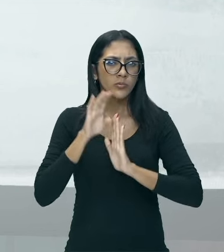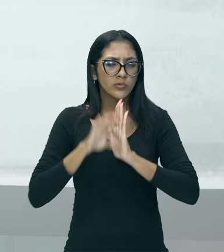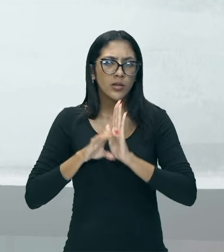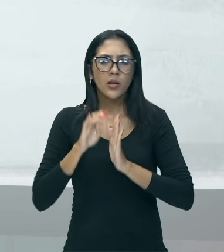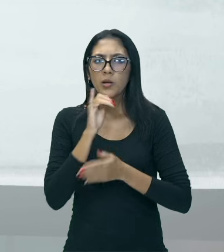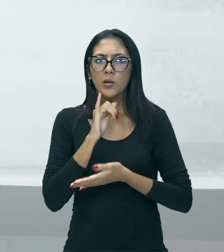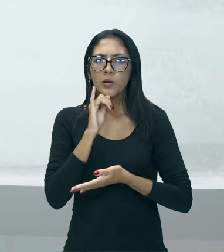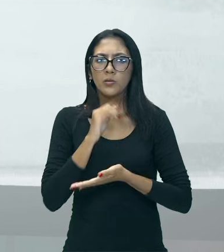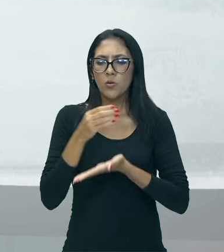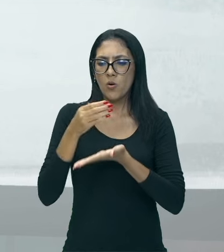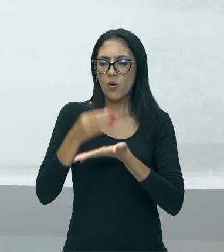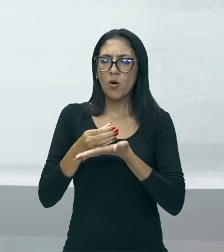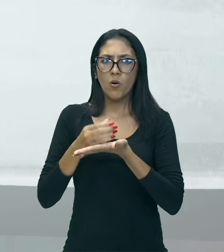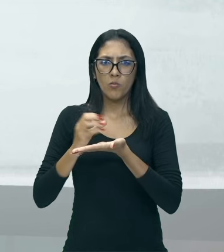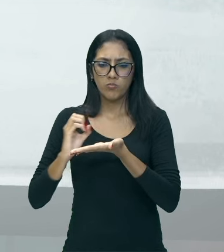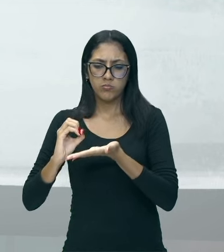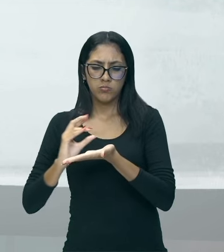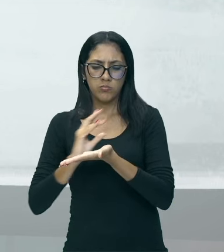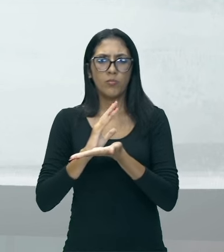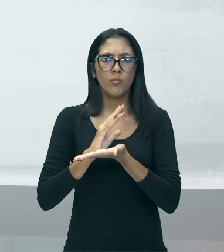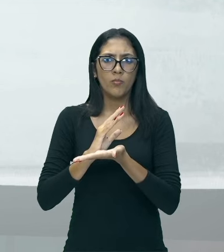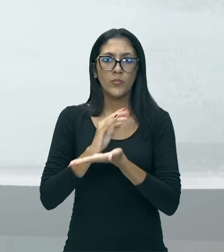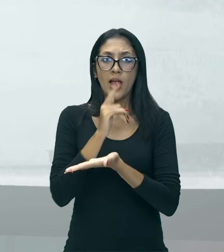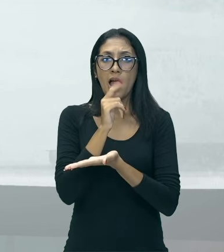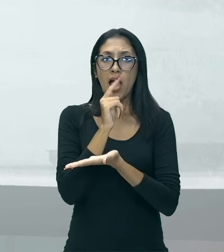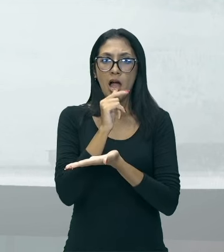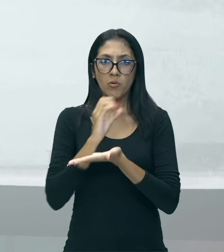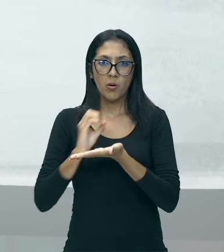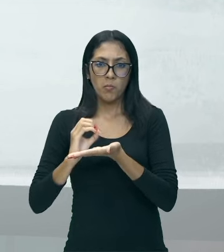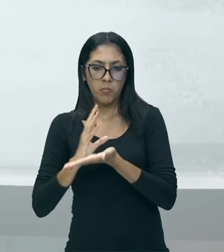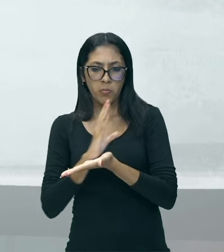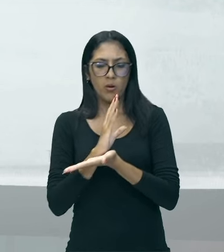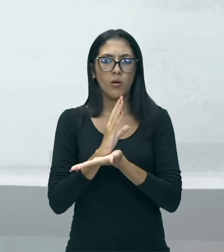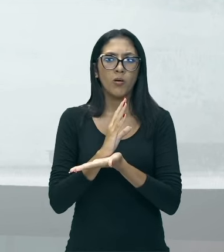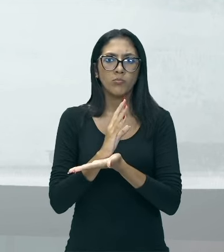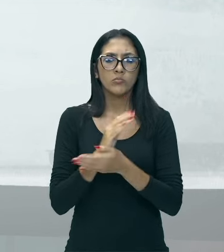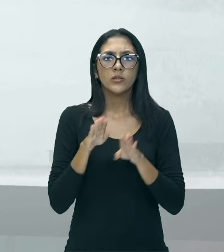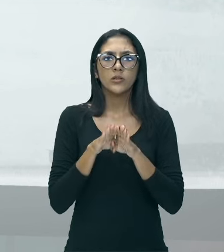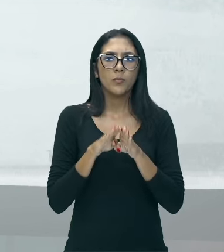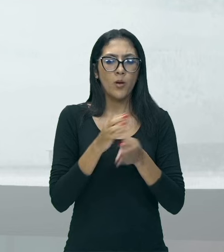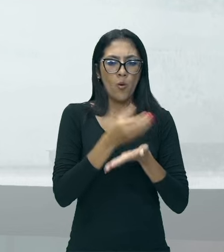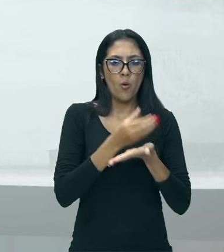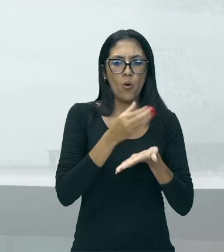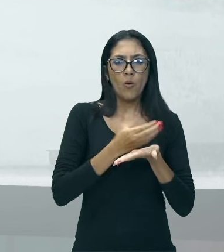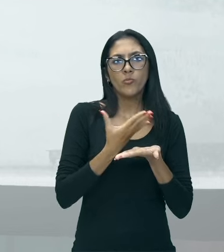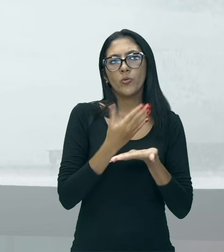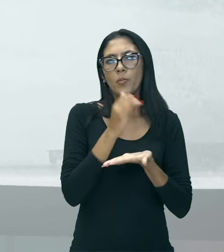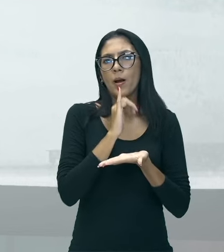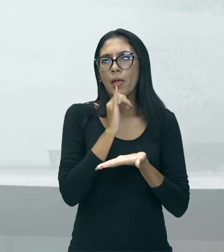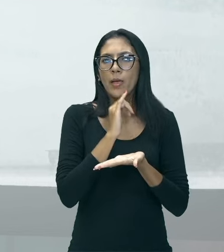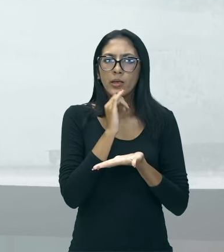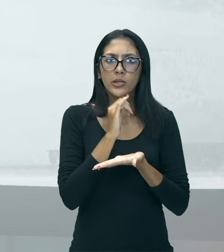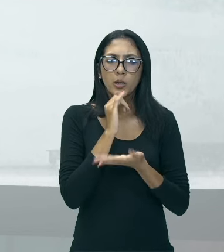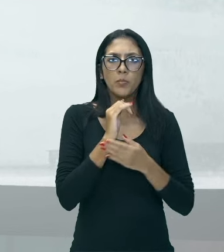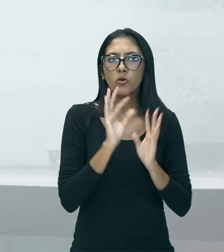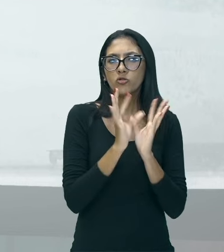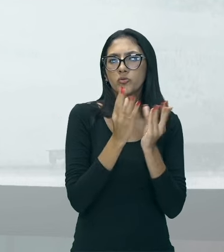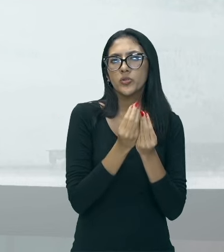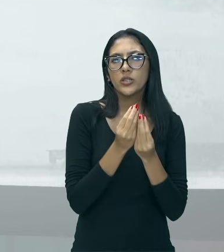atravessa um copo de água e um copo de leite, né, que a gente está vendo na animação. Só que o